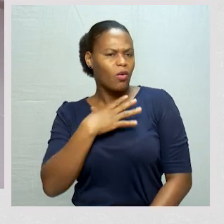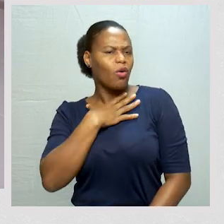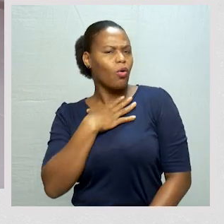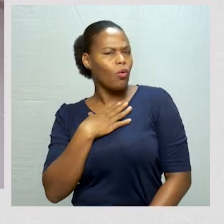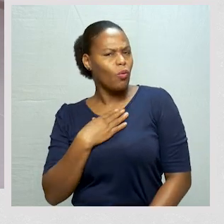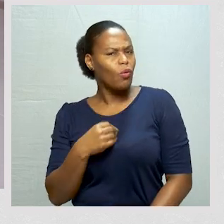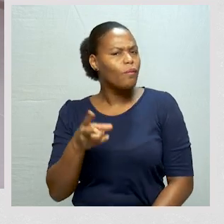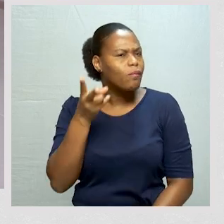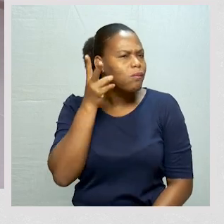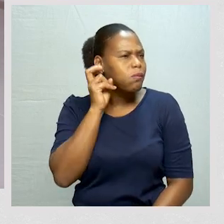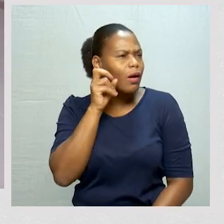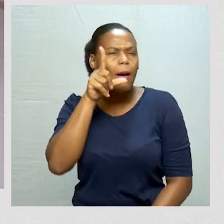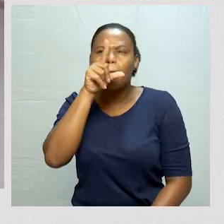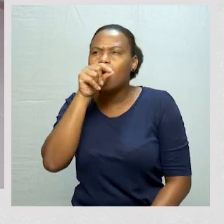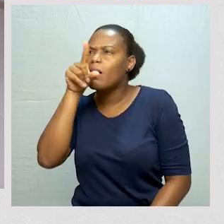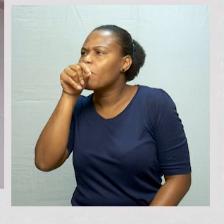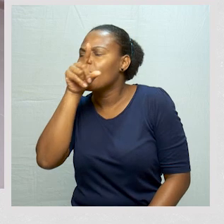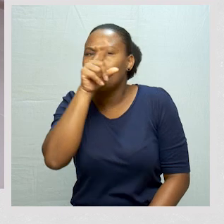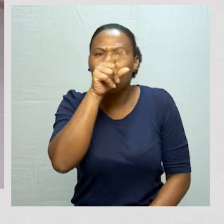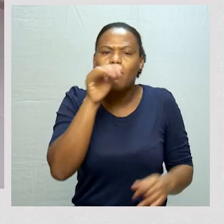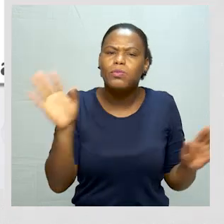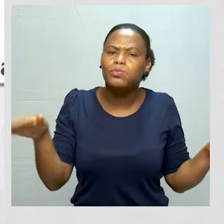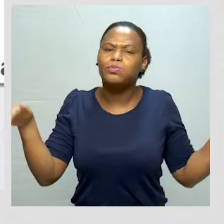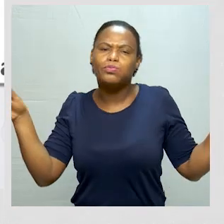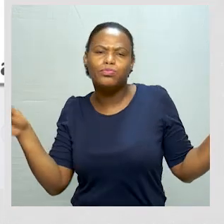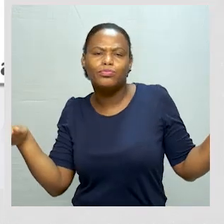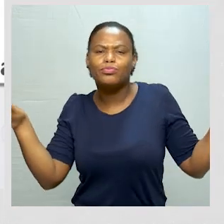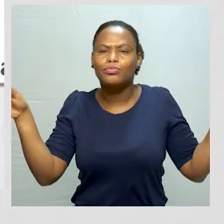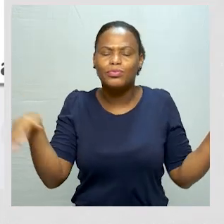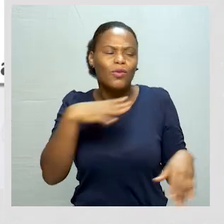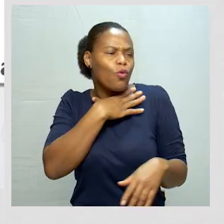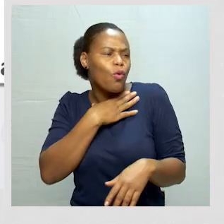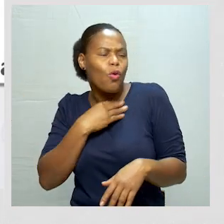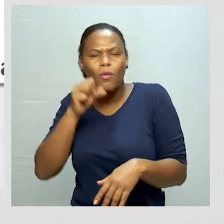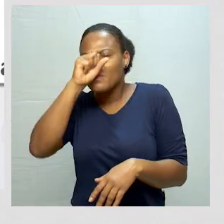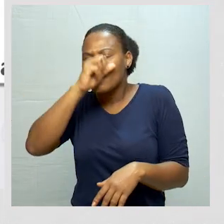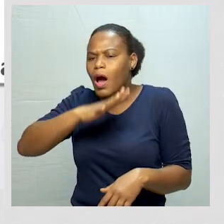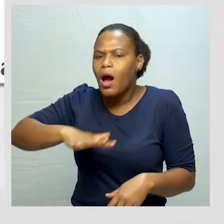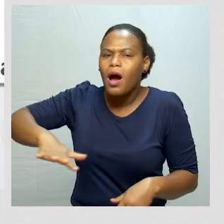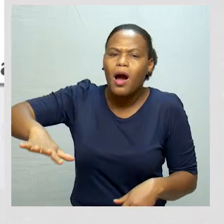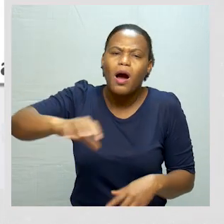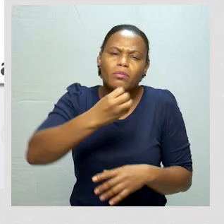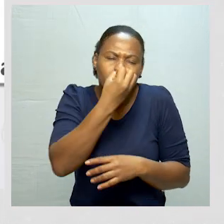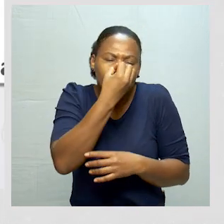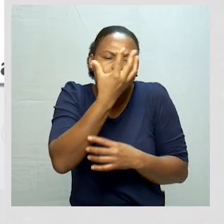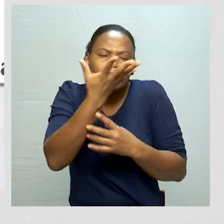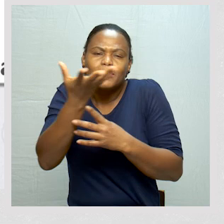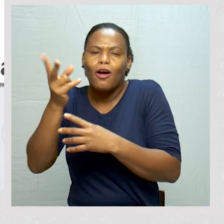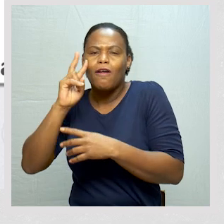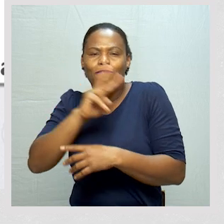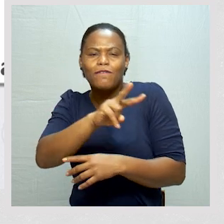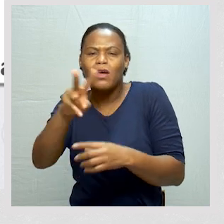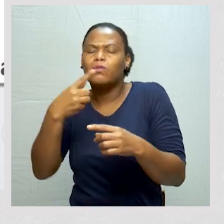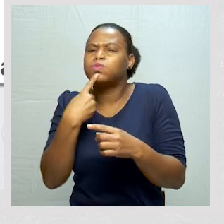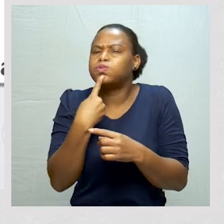Gosto de ouvir o piu-piu dos passarinhos. Gosto também de ver o campo todo florido